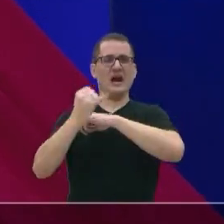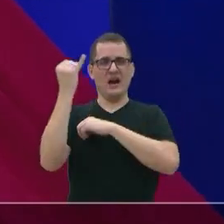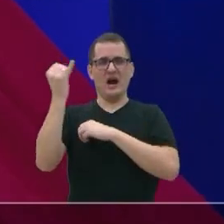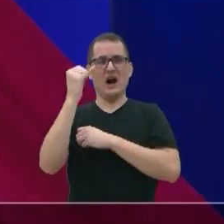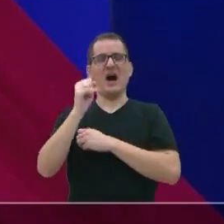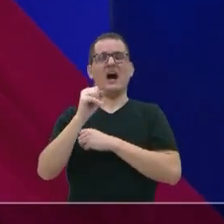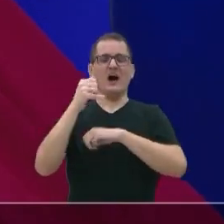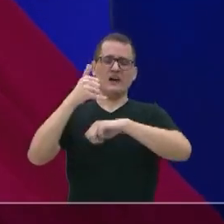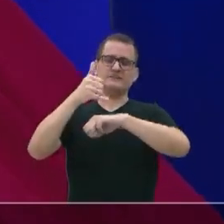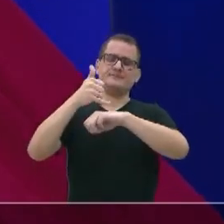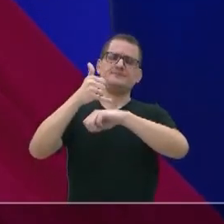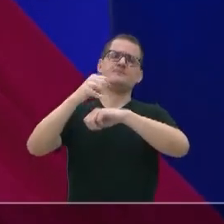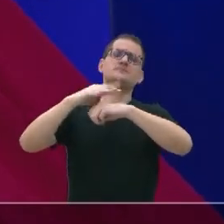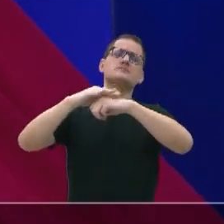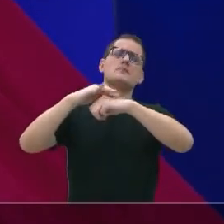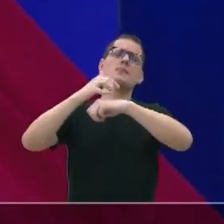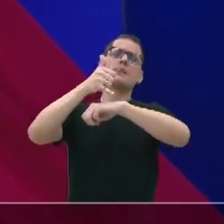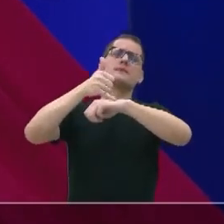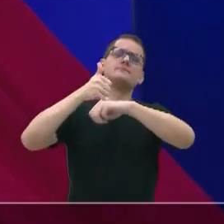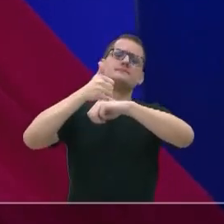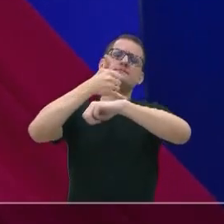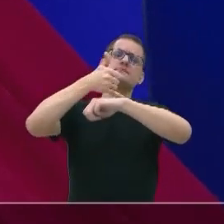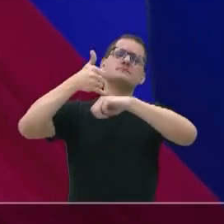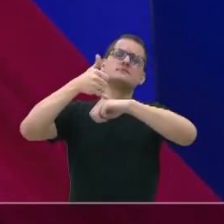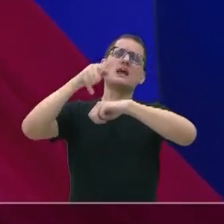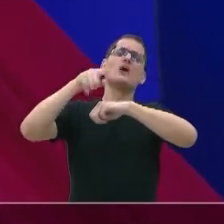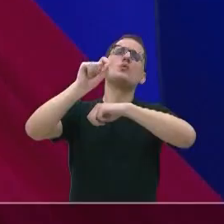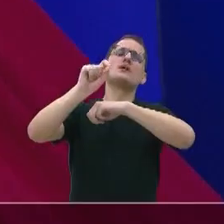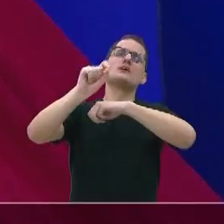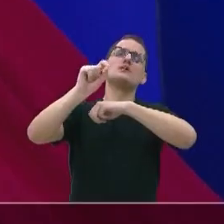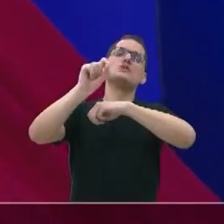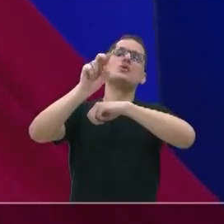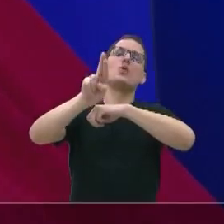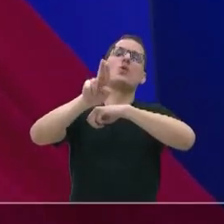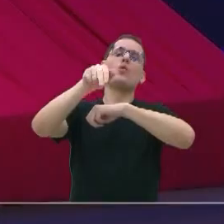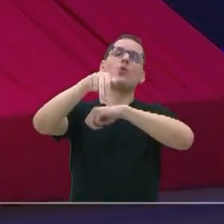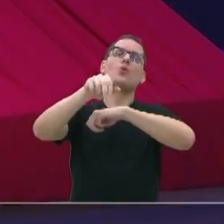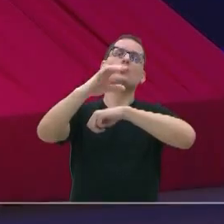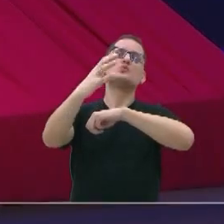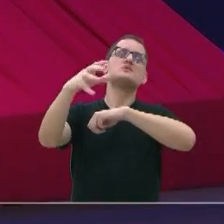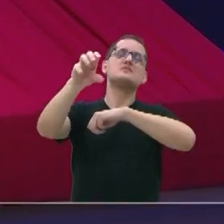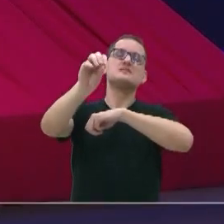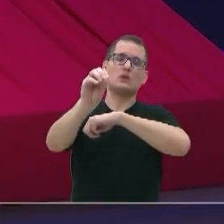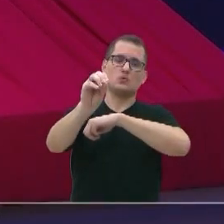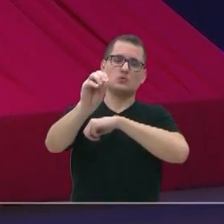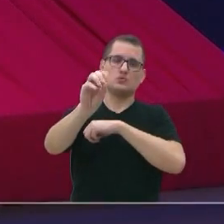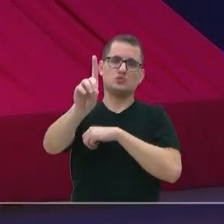Porque a unção dos enfermos cura, restaura e liberta.